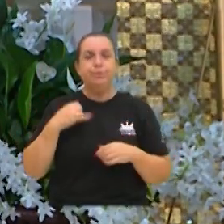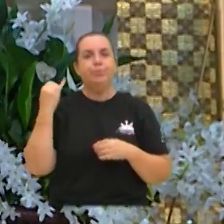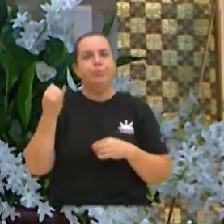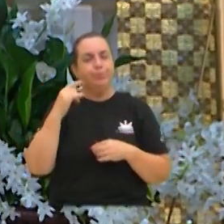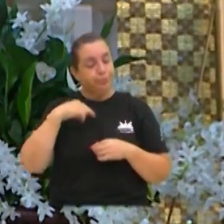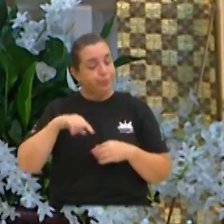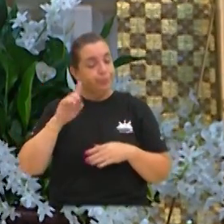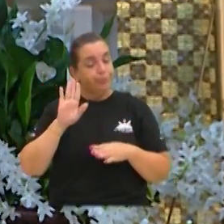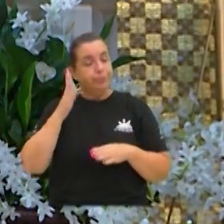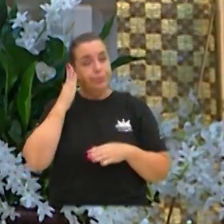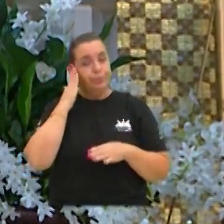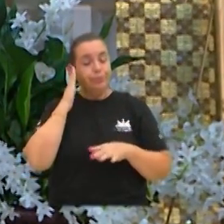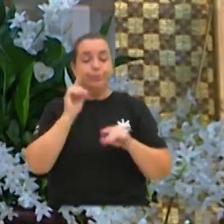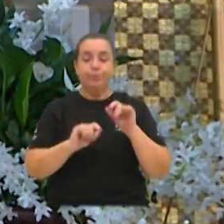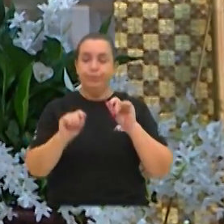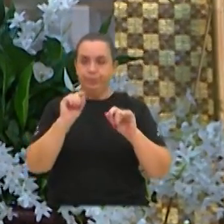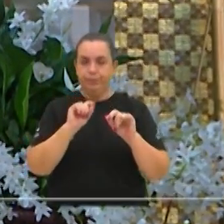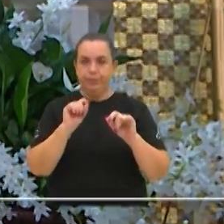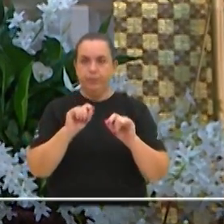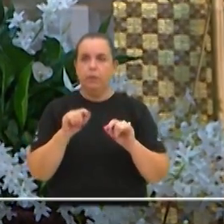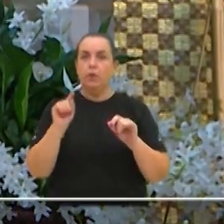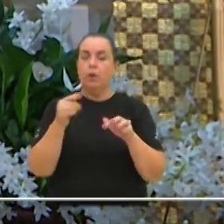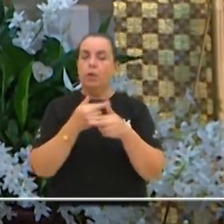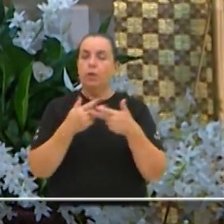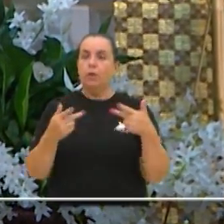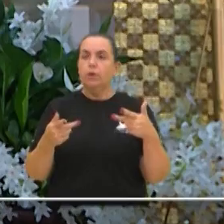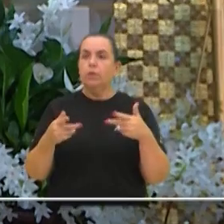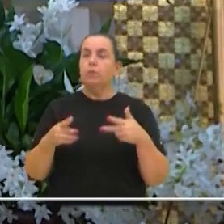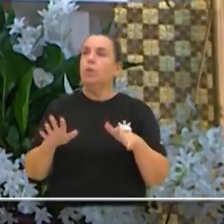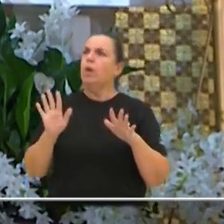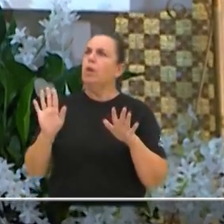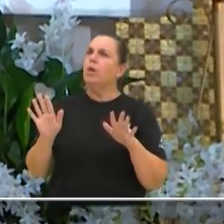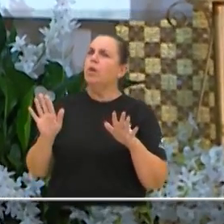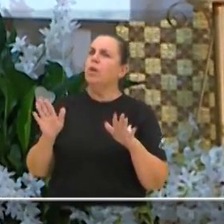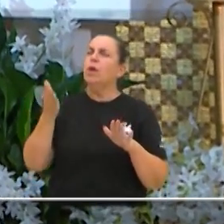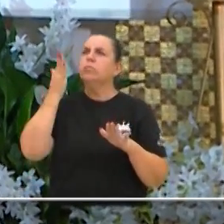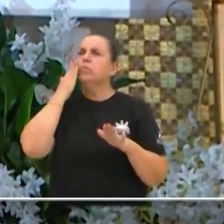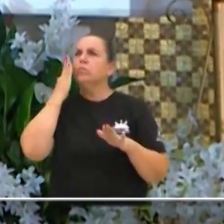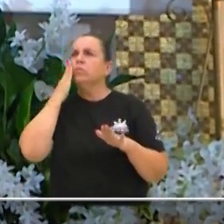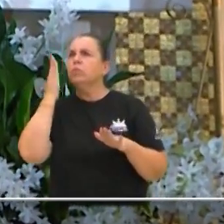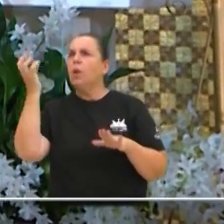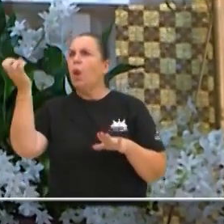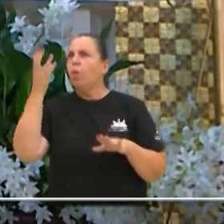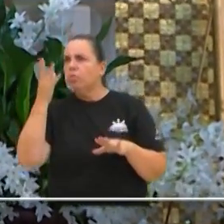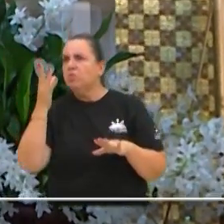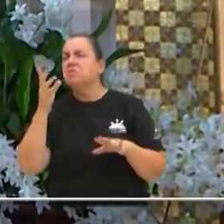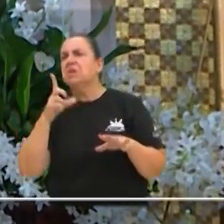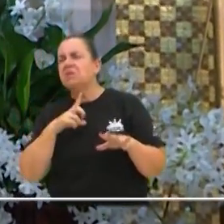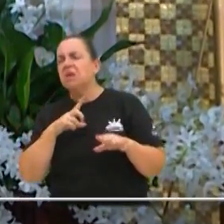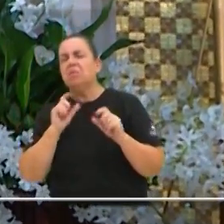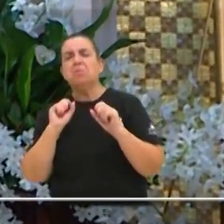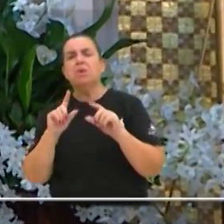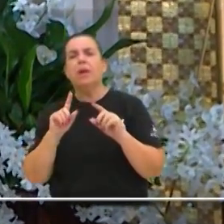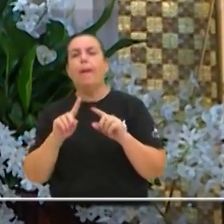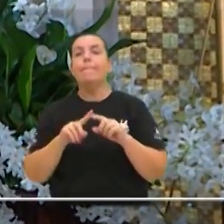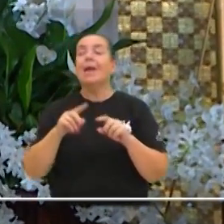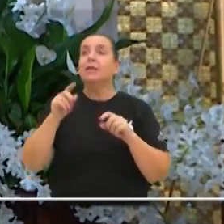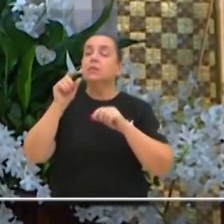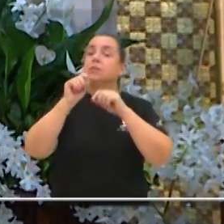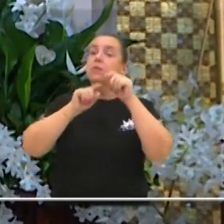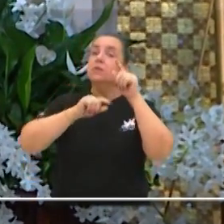importante já destacar, uma coisa é descobrir a luz, a estrela sinal de